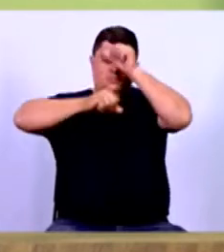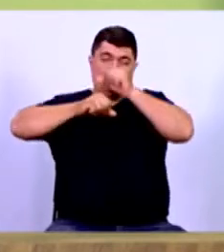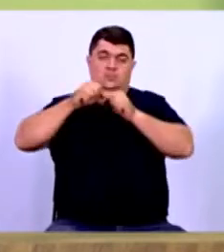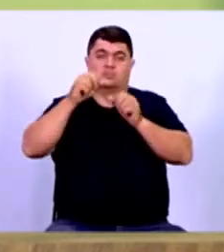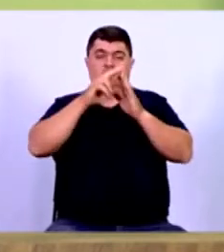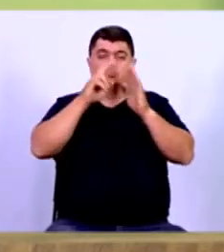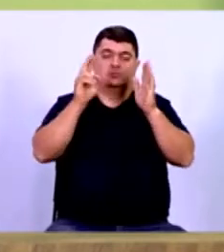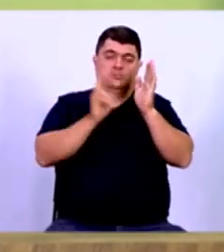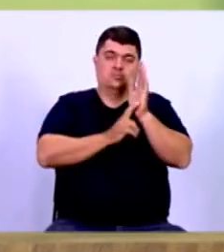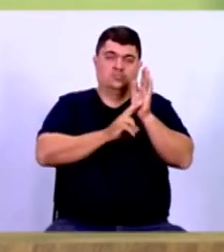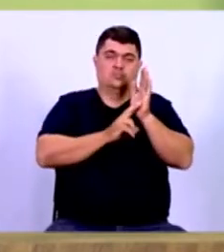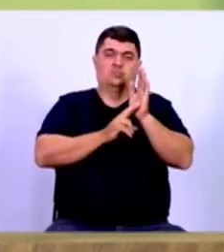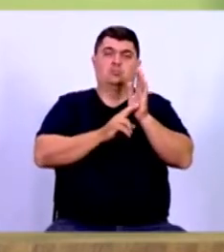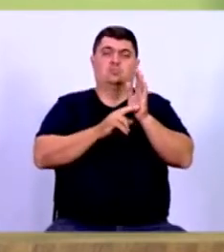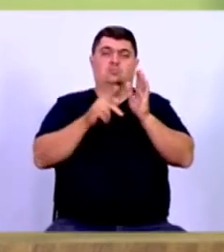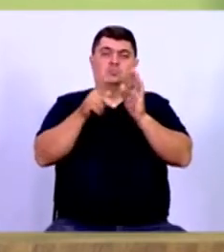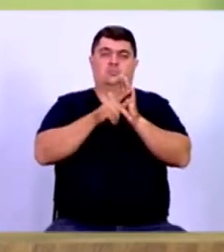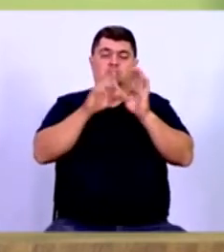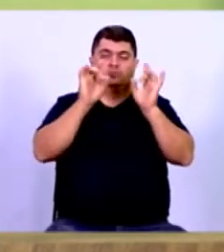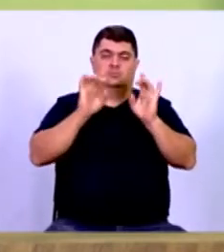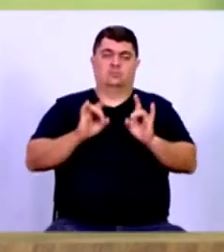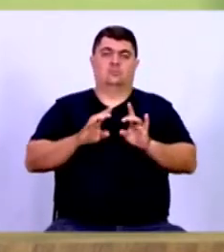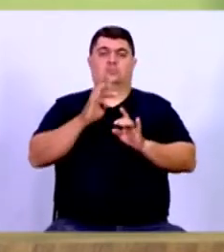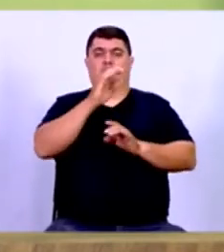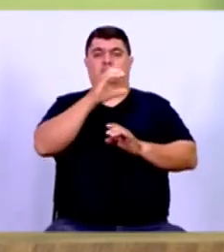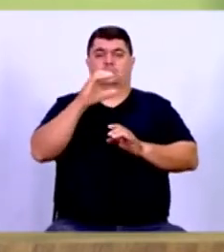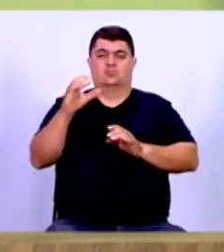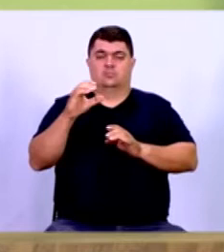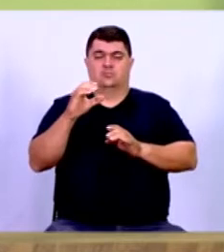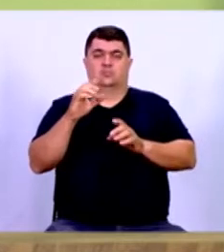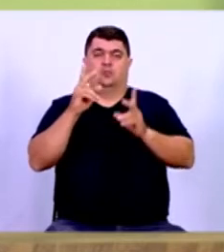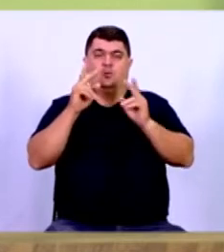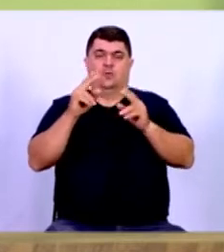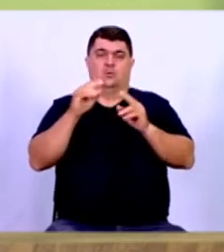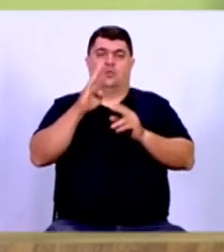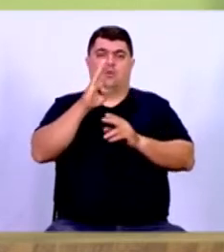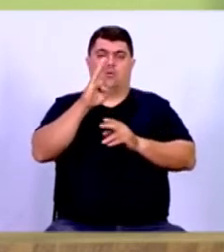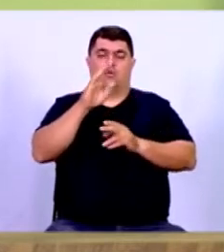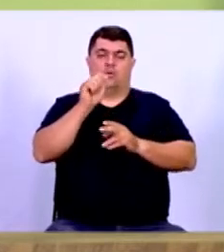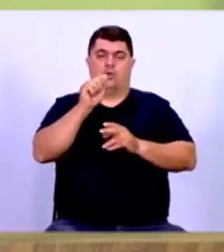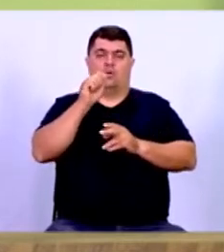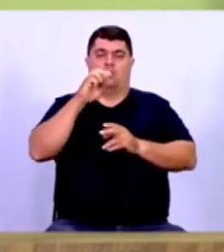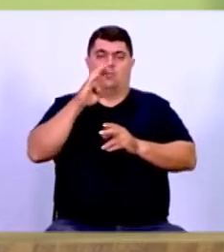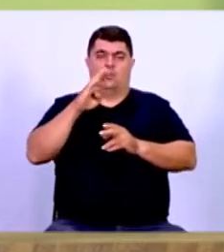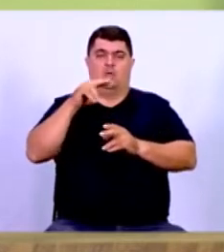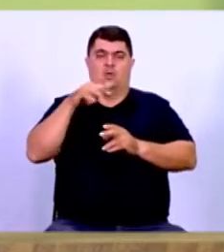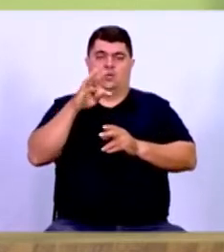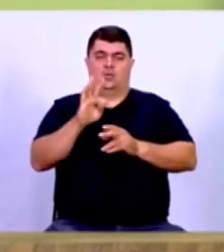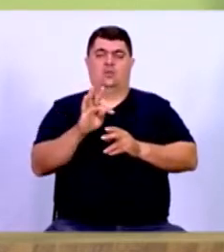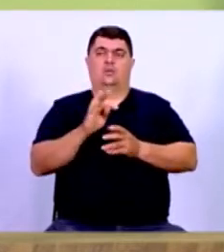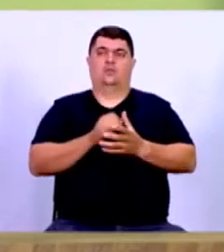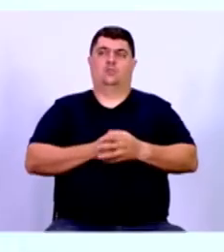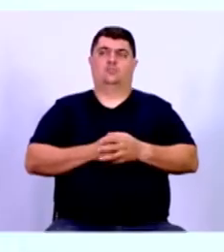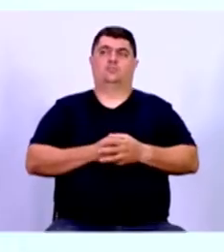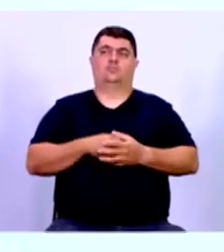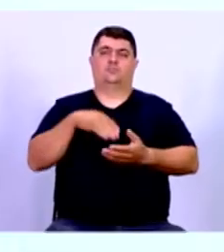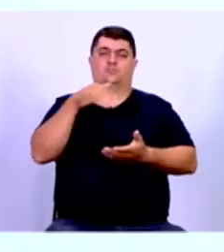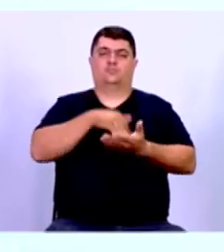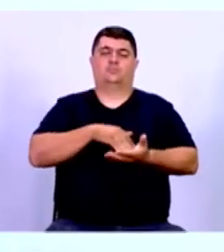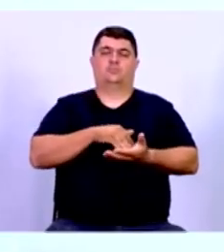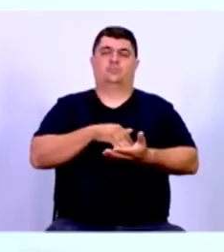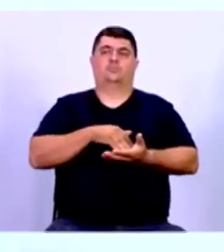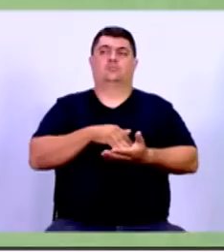as normas específicas do trabalho acadêmico de acordo com a BNT. Bom, e a sexta